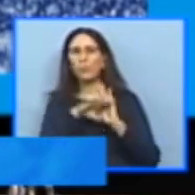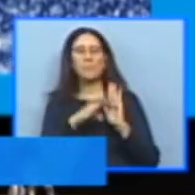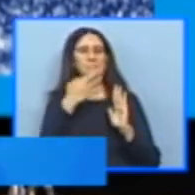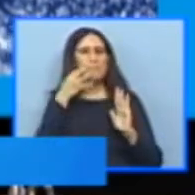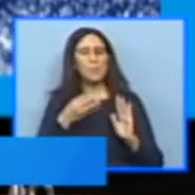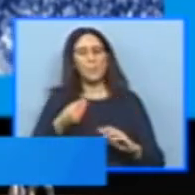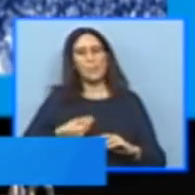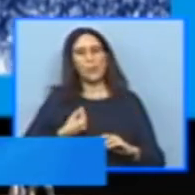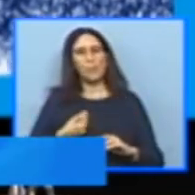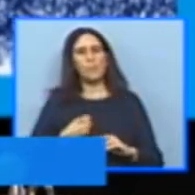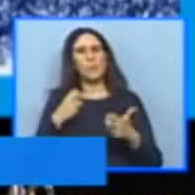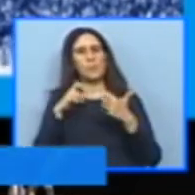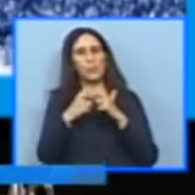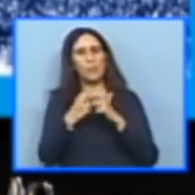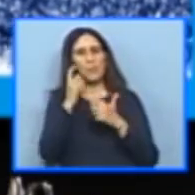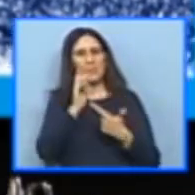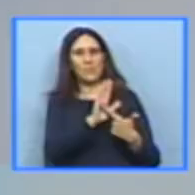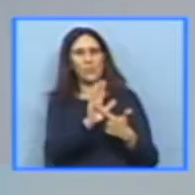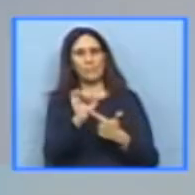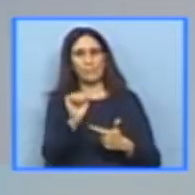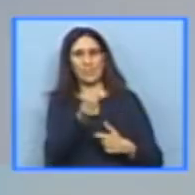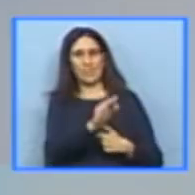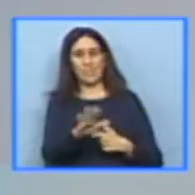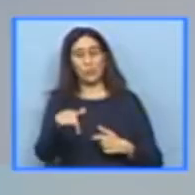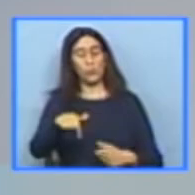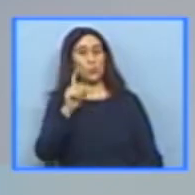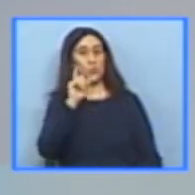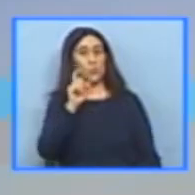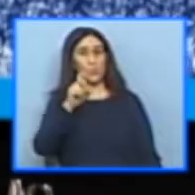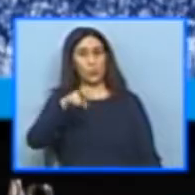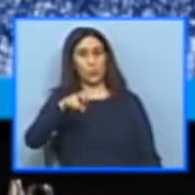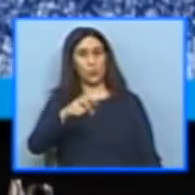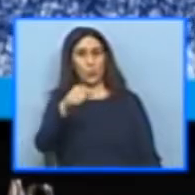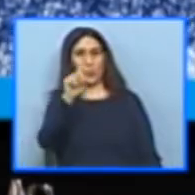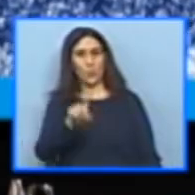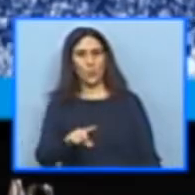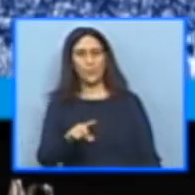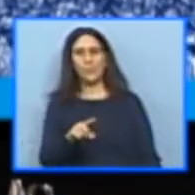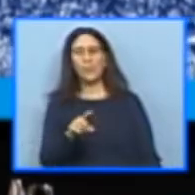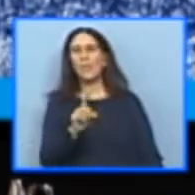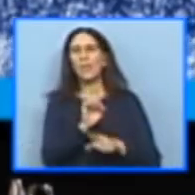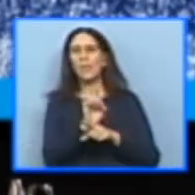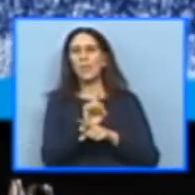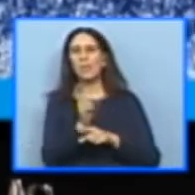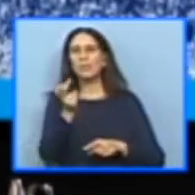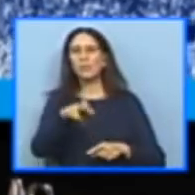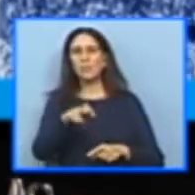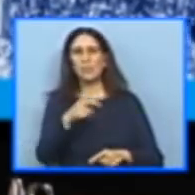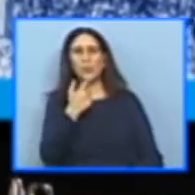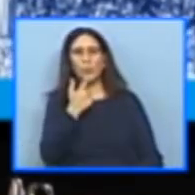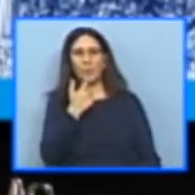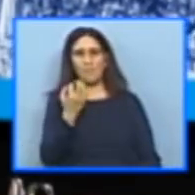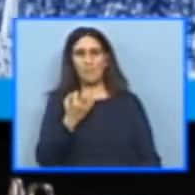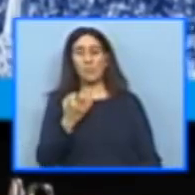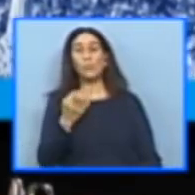divulgar os problemas das crianças. Hoje, no dia 1 de junho, esta questão aparece sobremaneira,